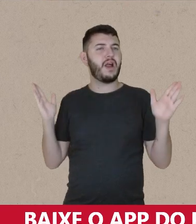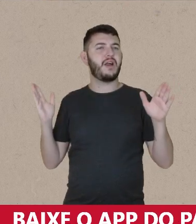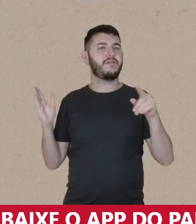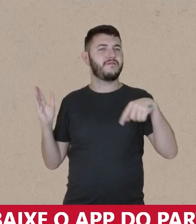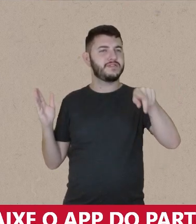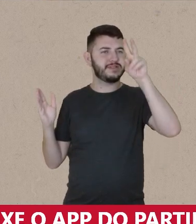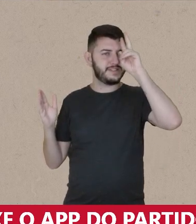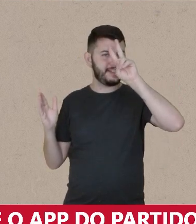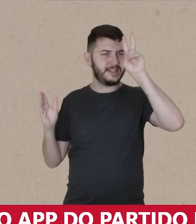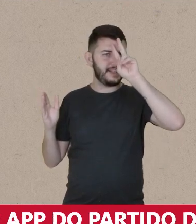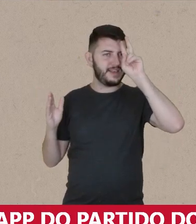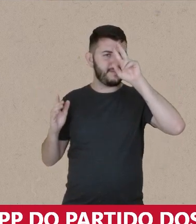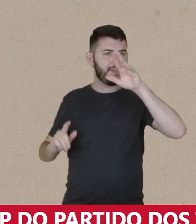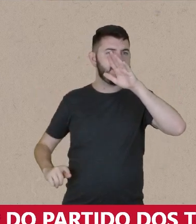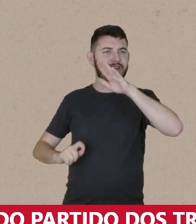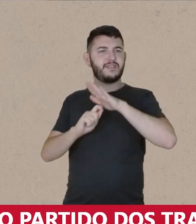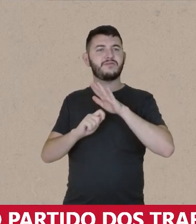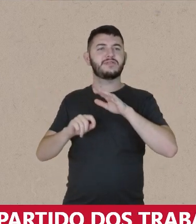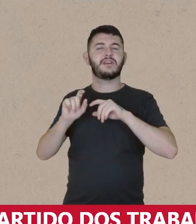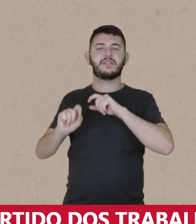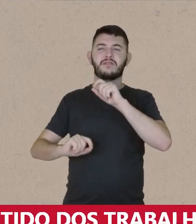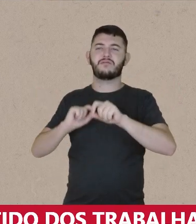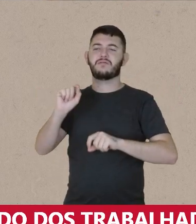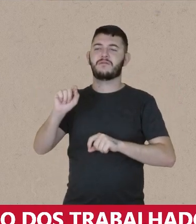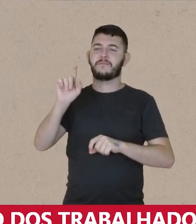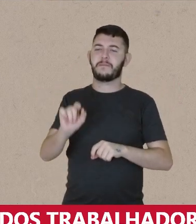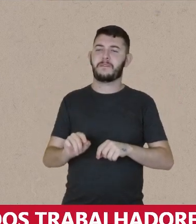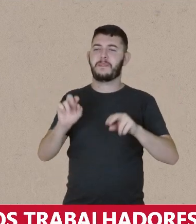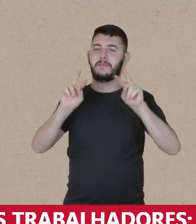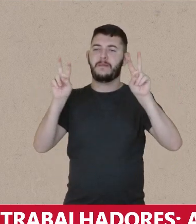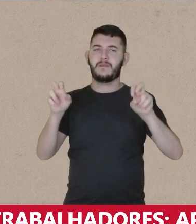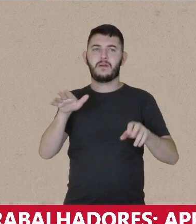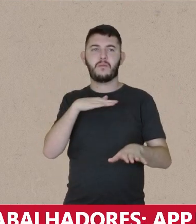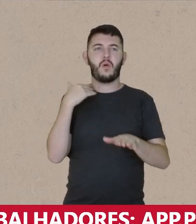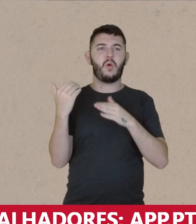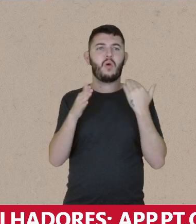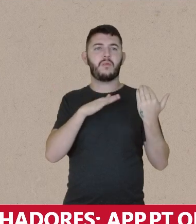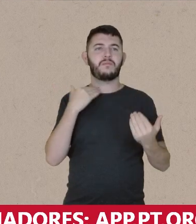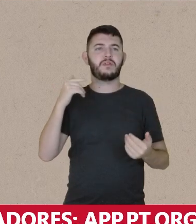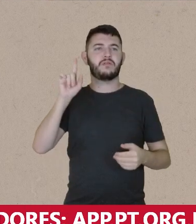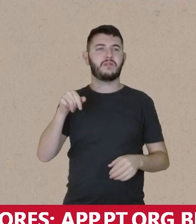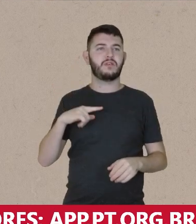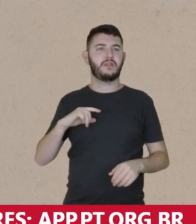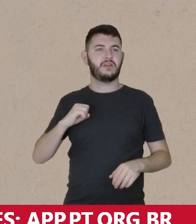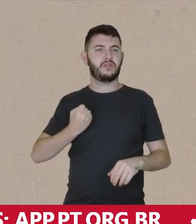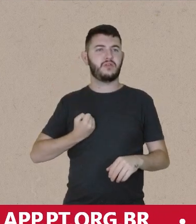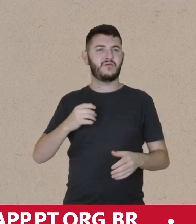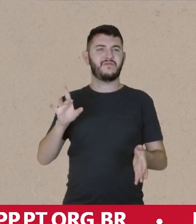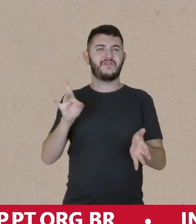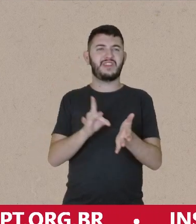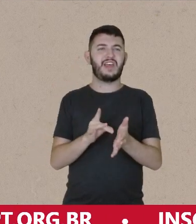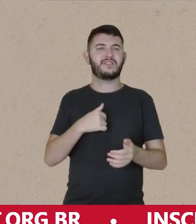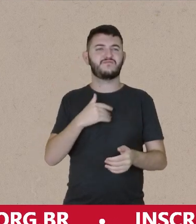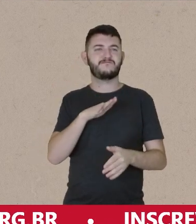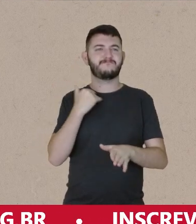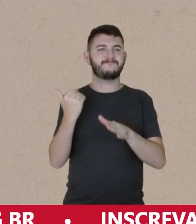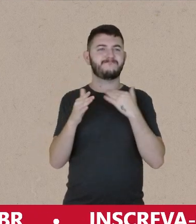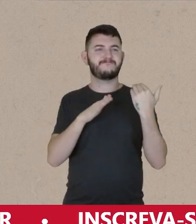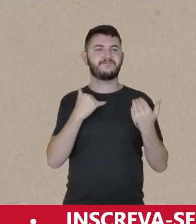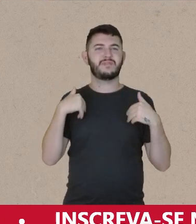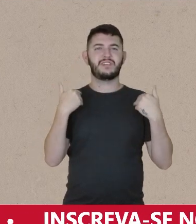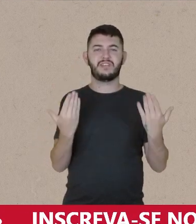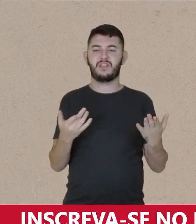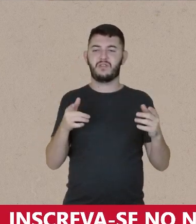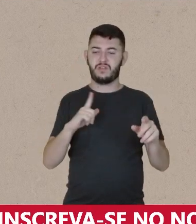mas foi denunciado pela imprensa, né, a questão dos óbitos, um número muito elevado de óbitos, e essa questão da não